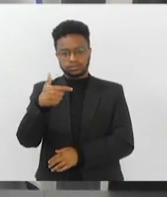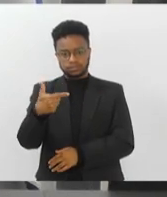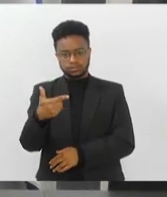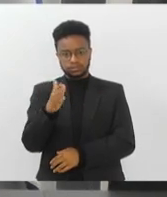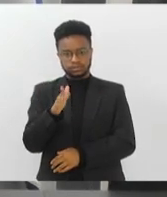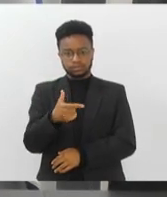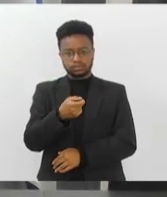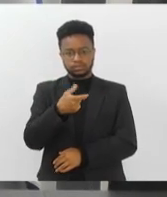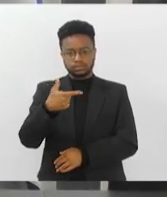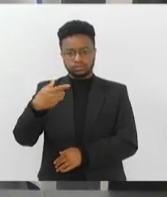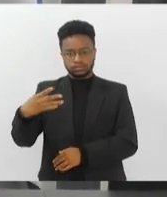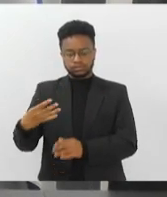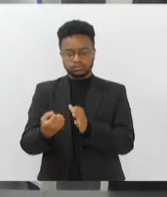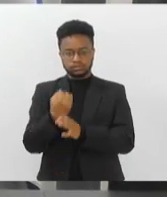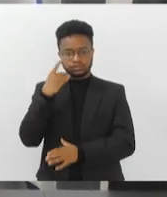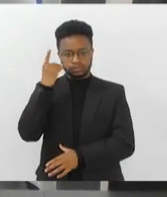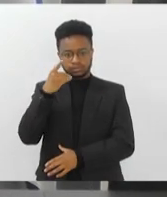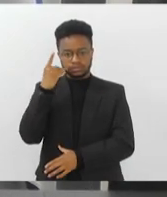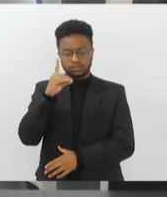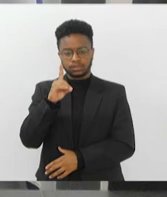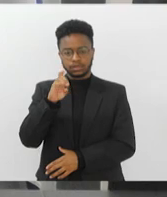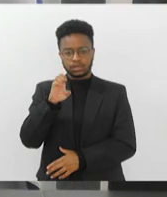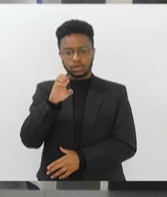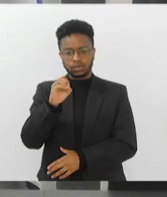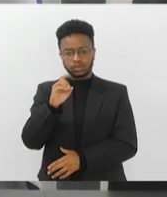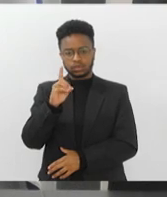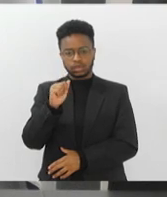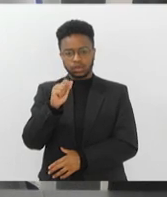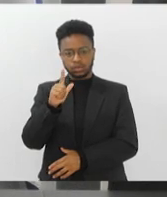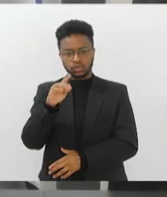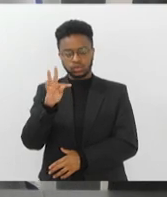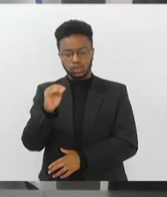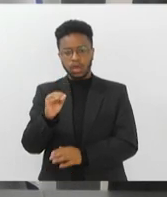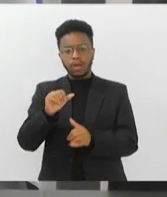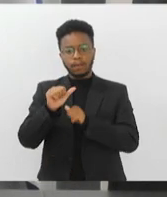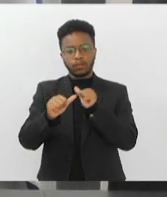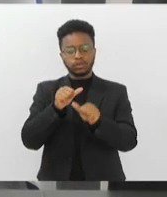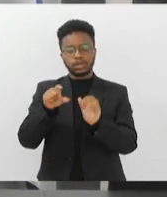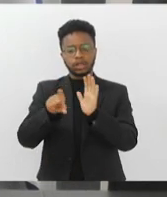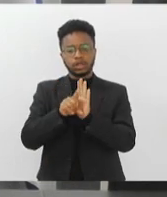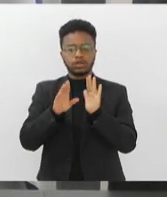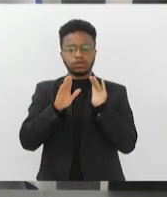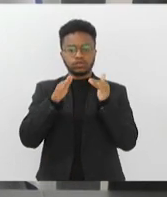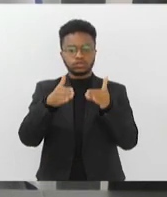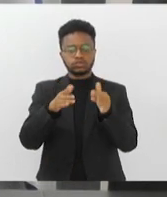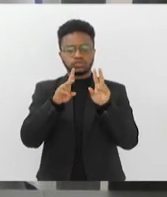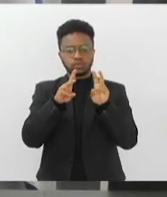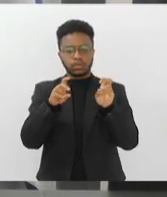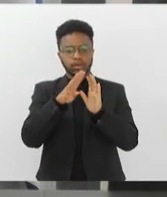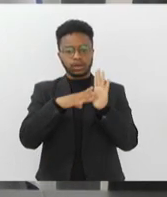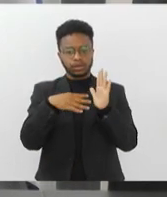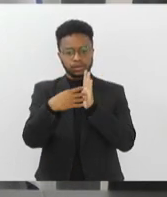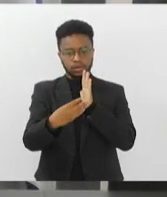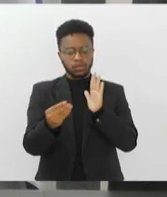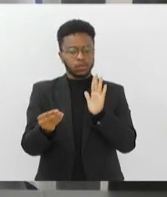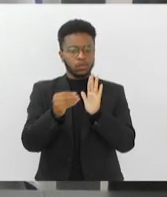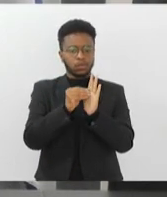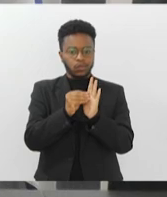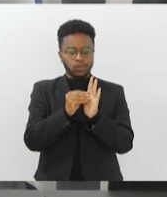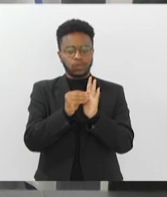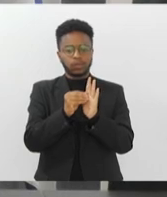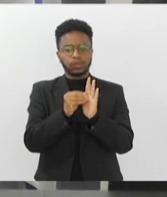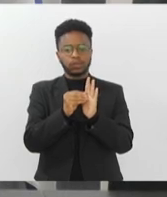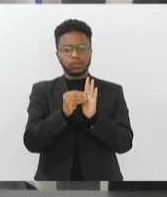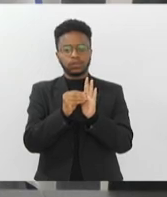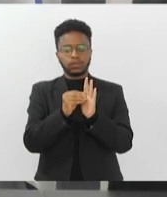24, de autoria do deputado Dr. Deodato, que altera a lei 5.645 de 6 de janeiro de 2010, incluindo no calendário oficial do Estado do Rio de